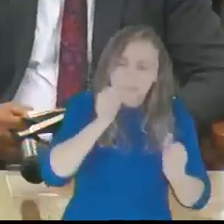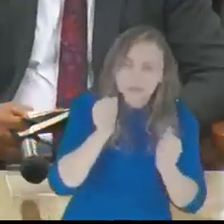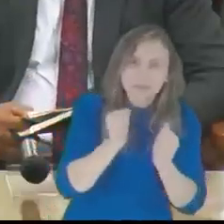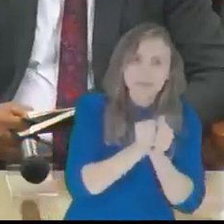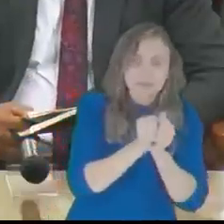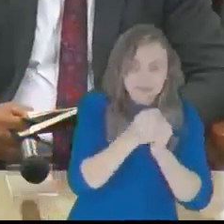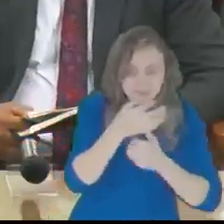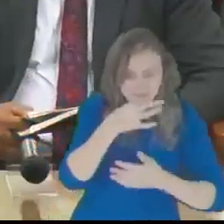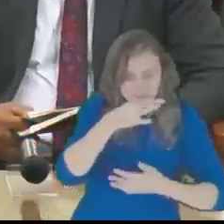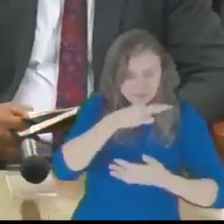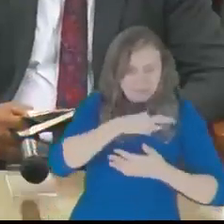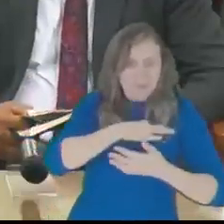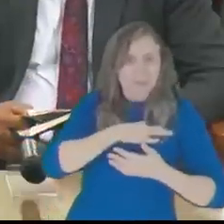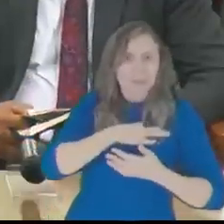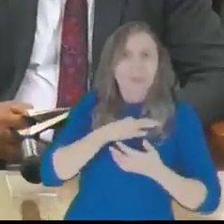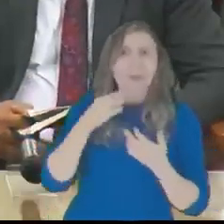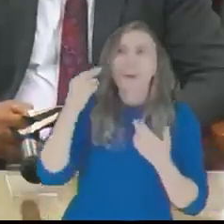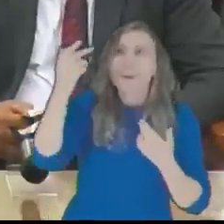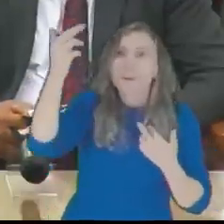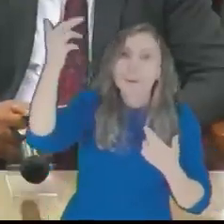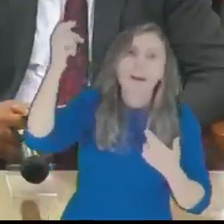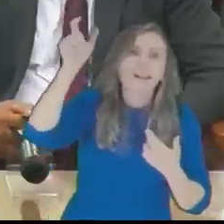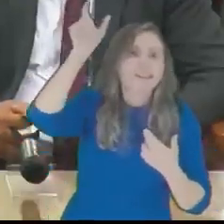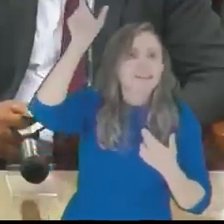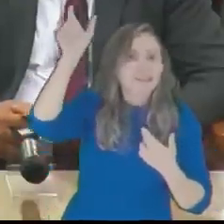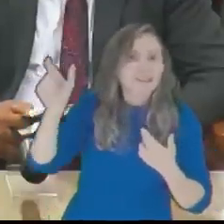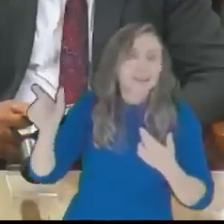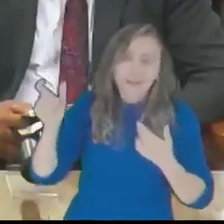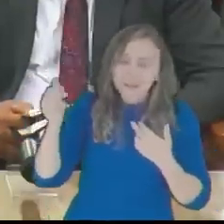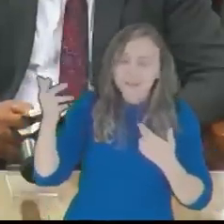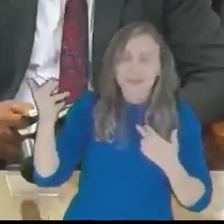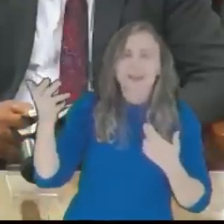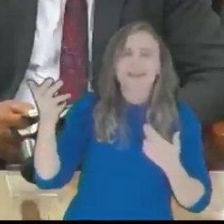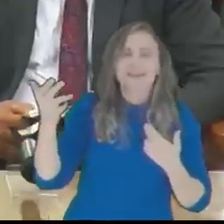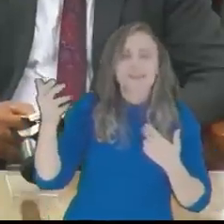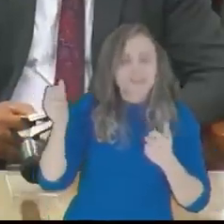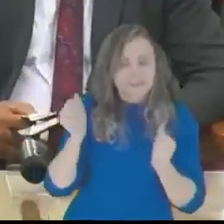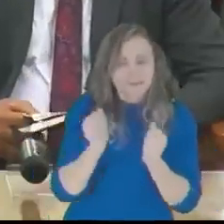terceira pessoa da Trindade igual a ele para estar com a igreja.